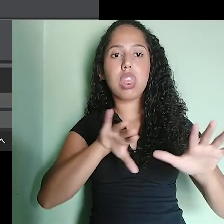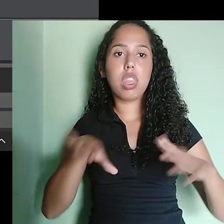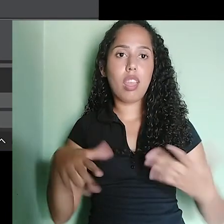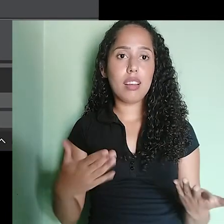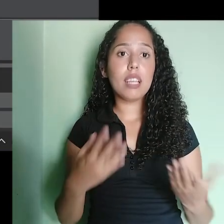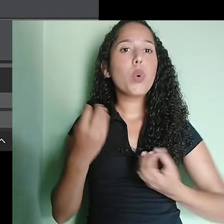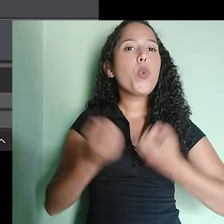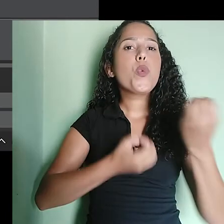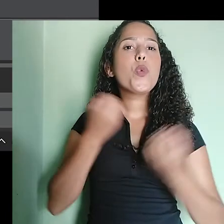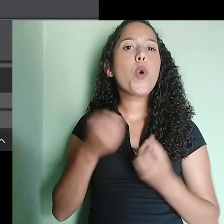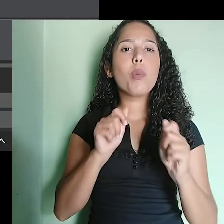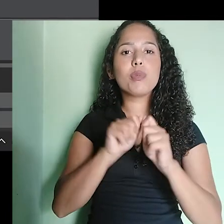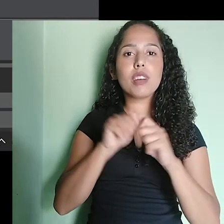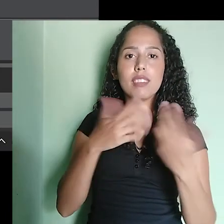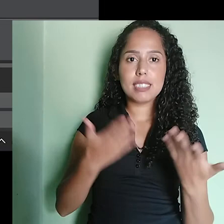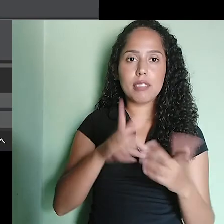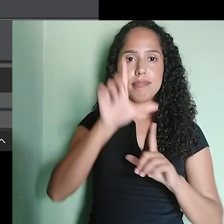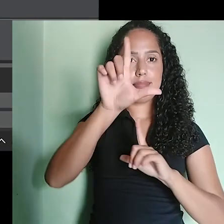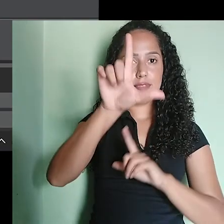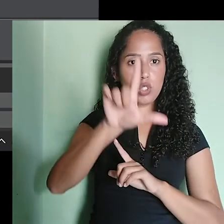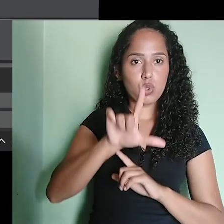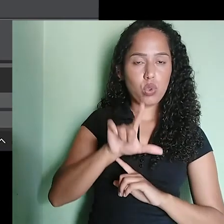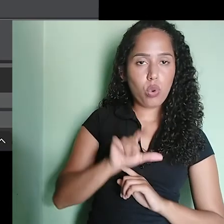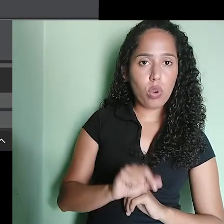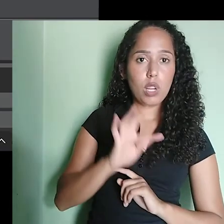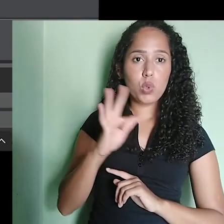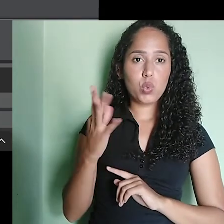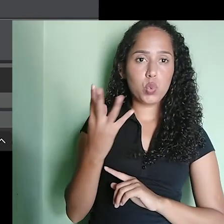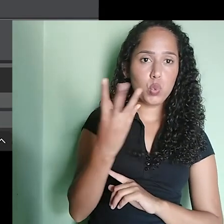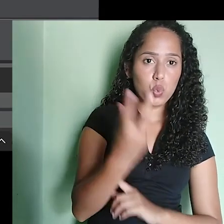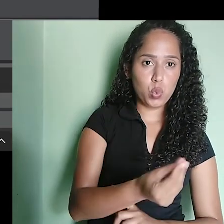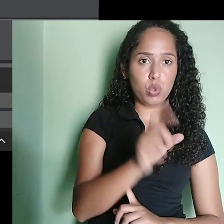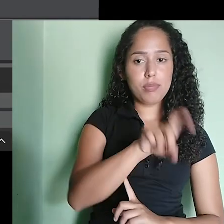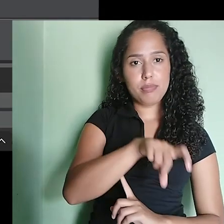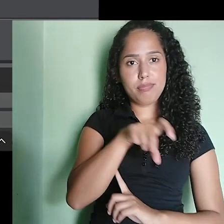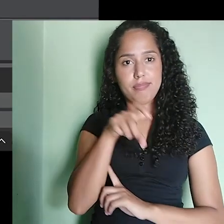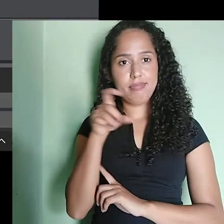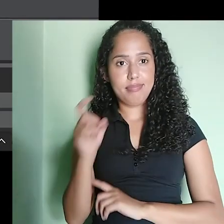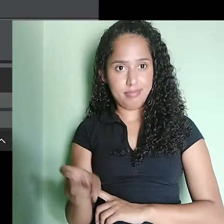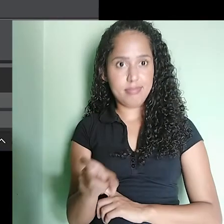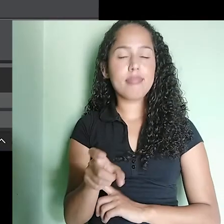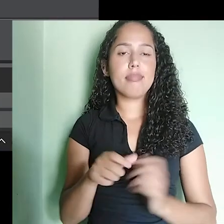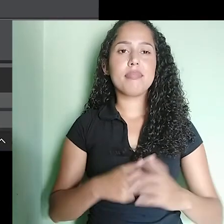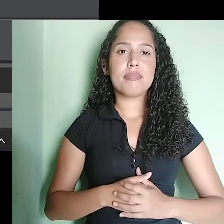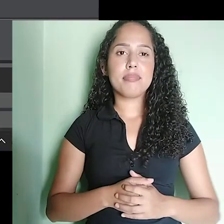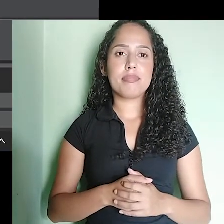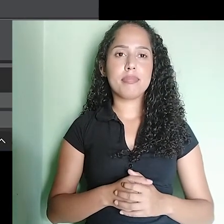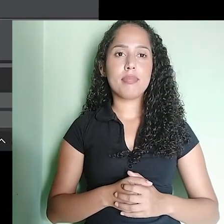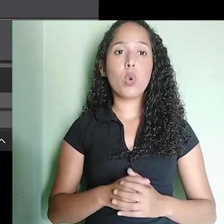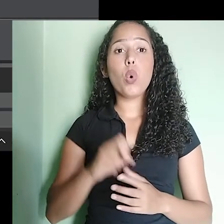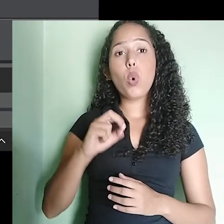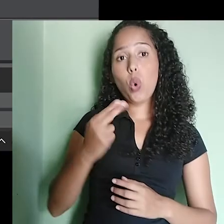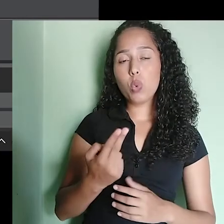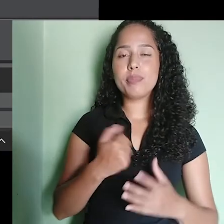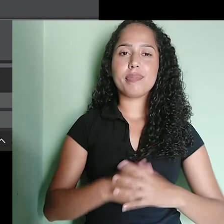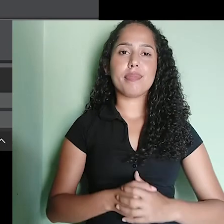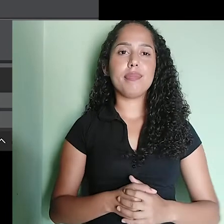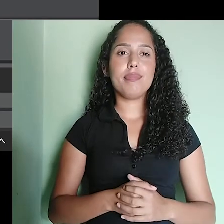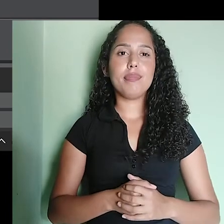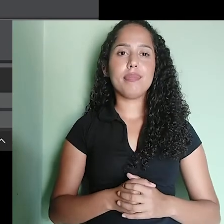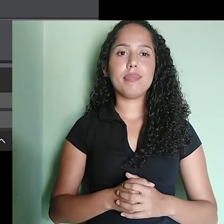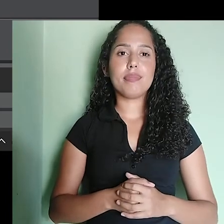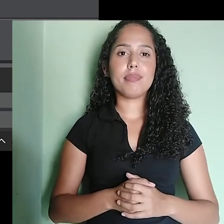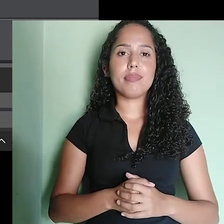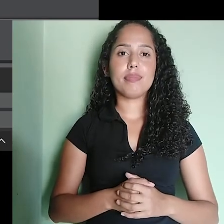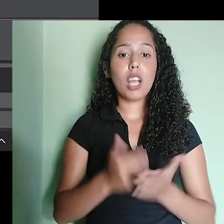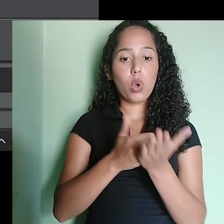que você vai fazer? Você vai selecionar tudo, clica fora, né, e arrasta, E aí, seleciona tudo. Ou você pode vir